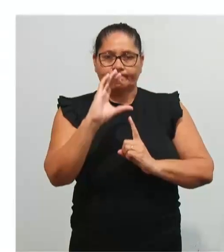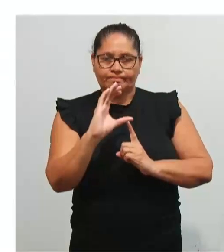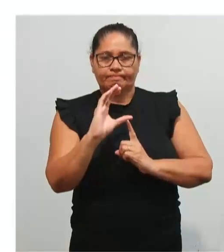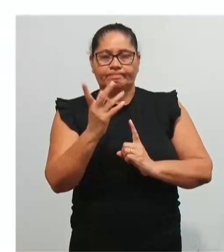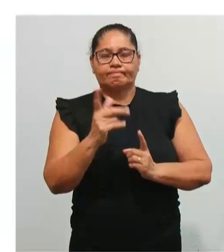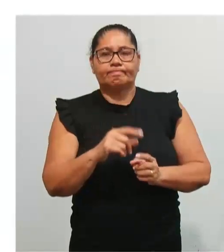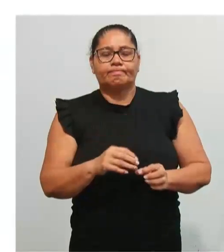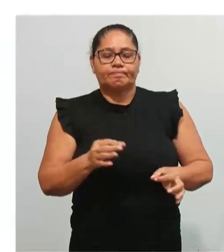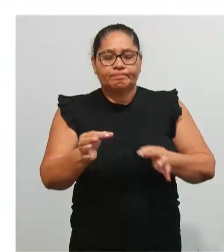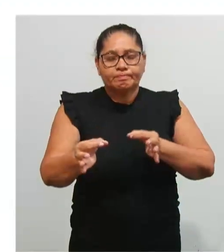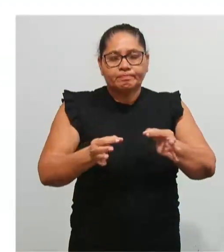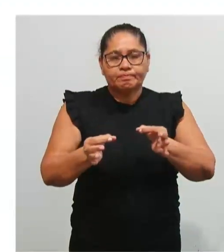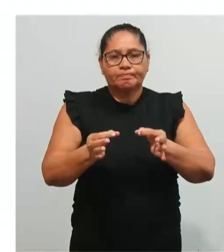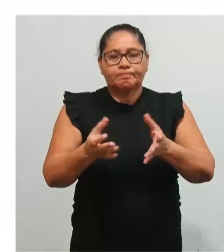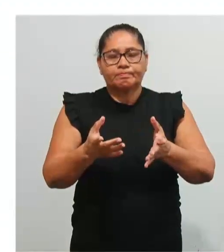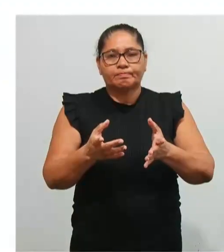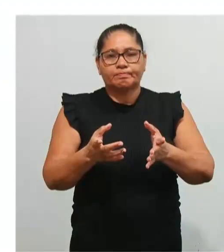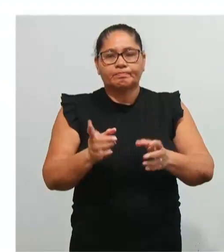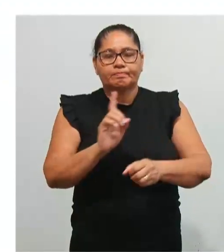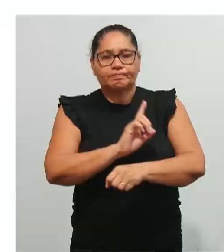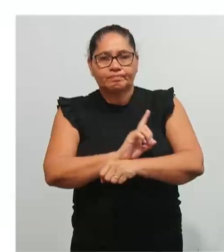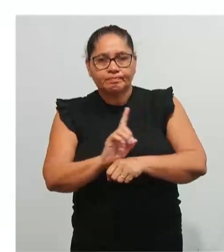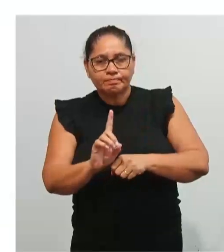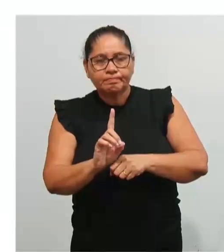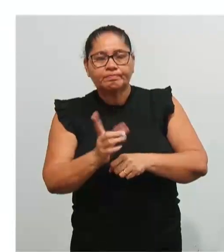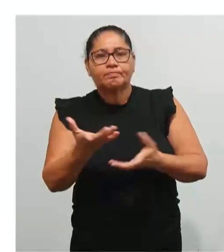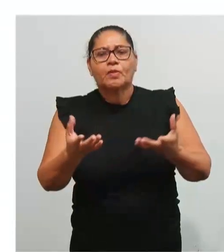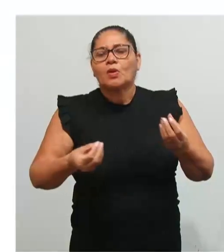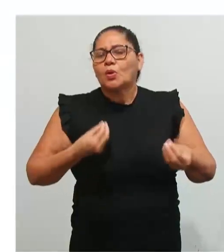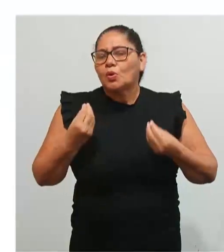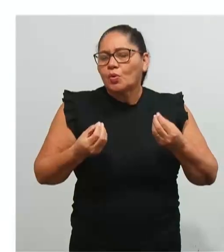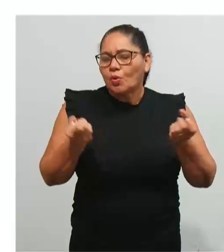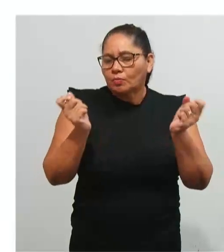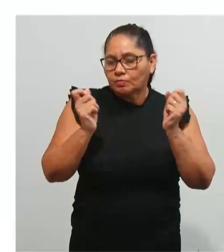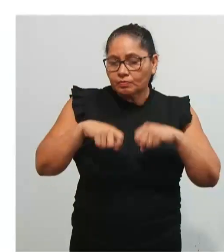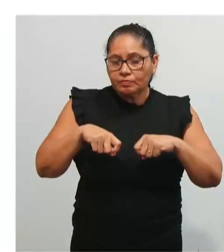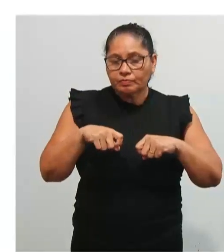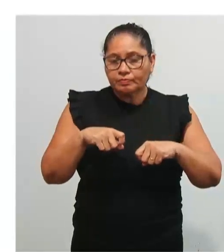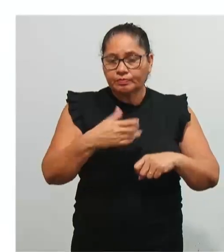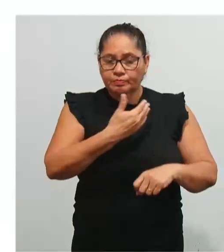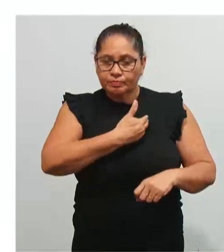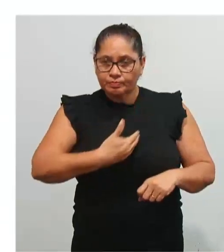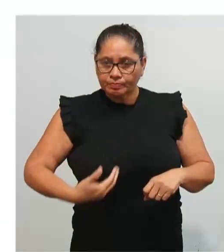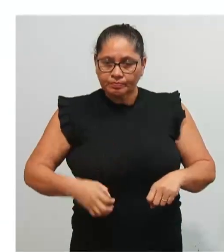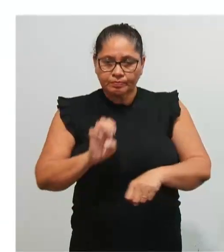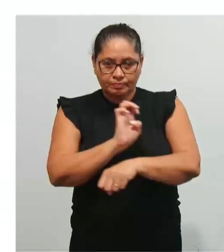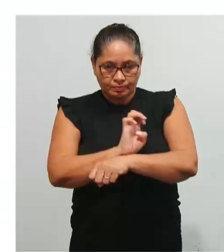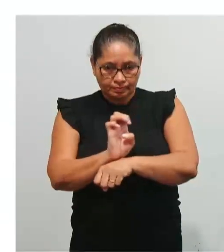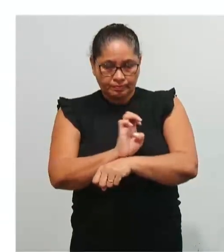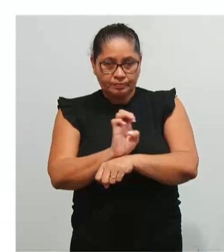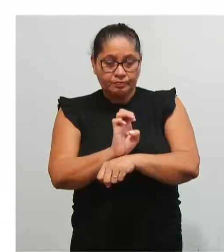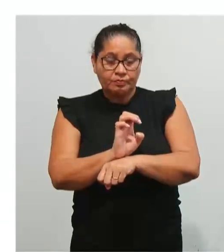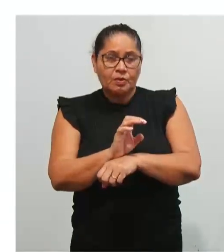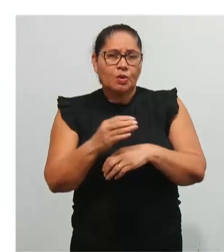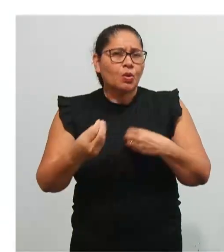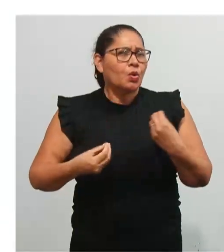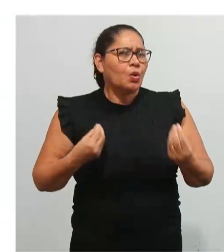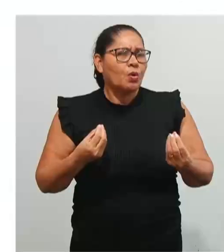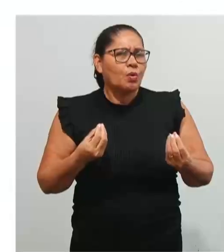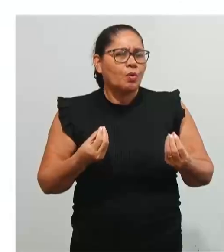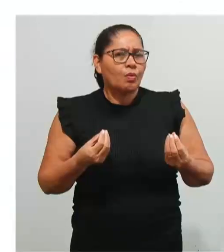Plano Diretor de 95 define como capacidade de governo de Estado através da